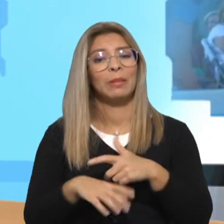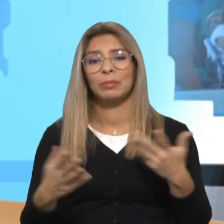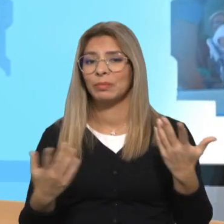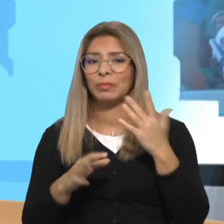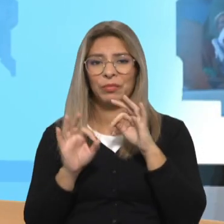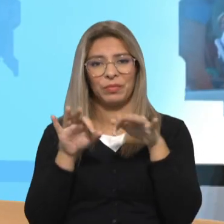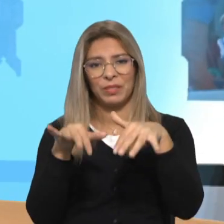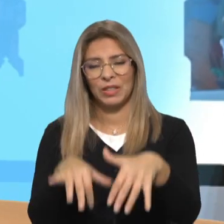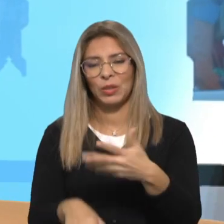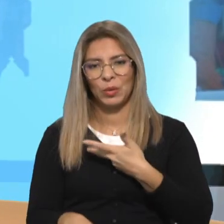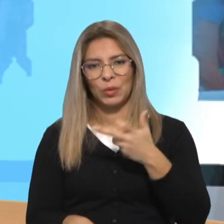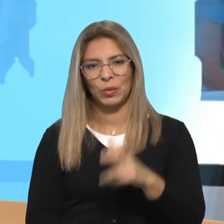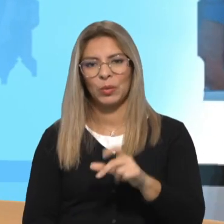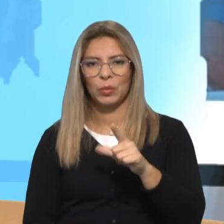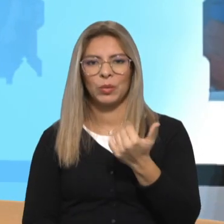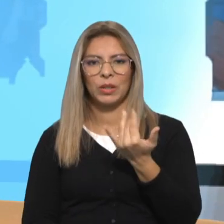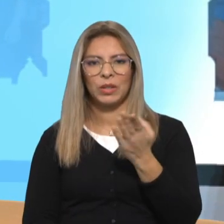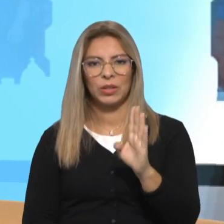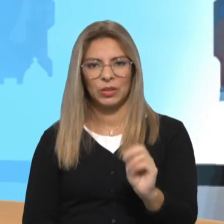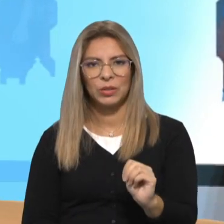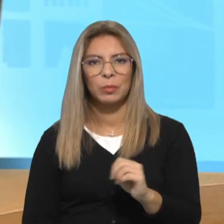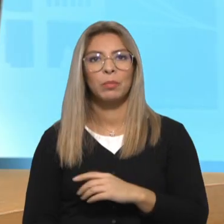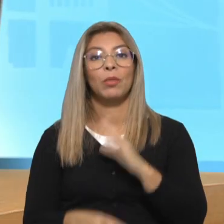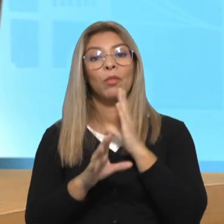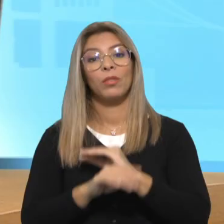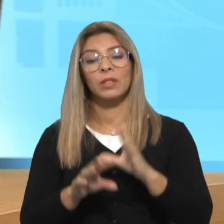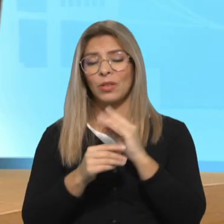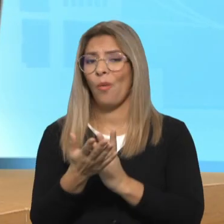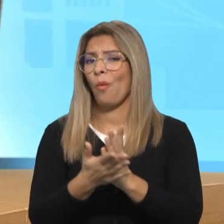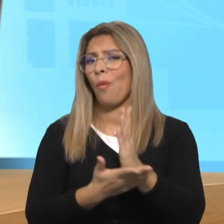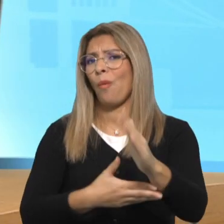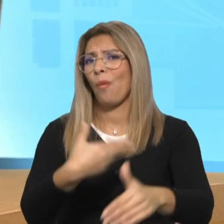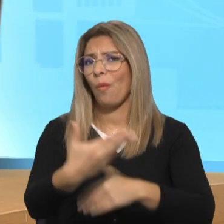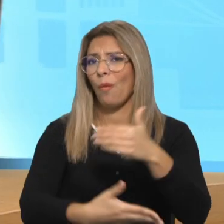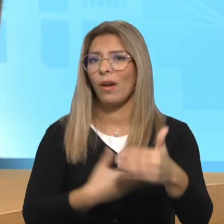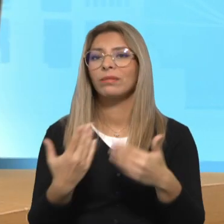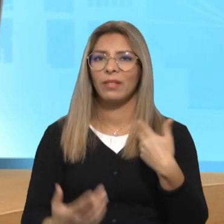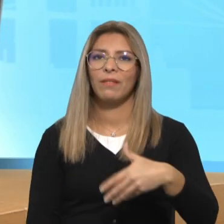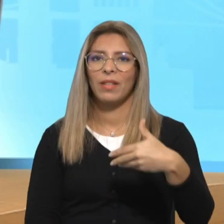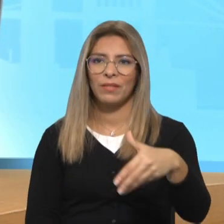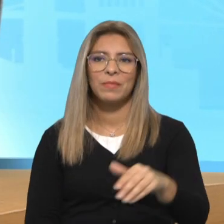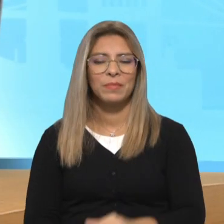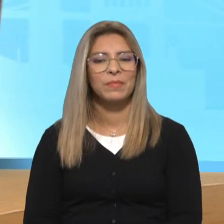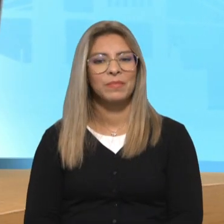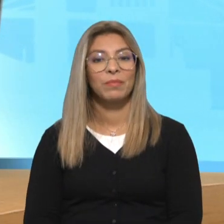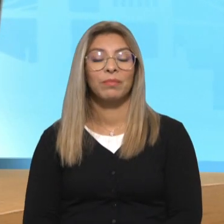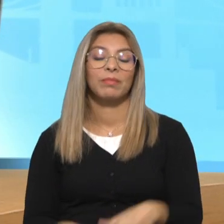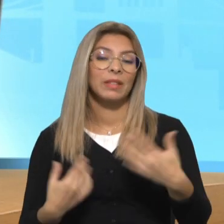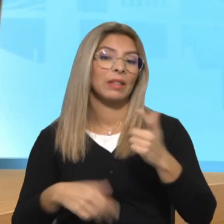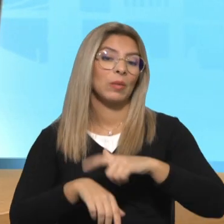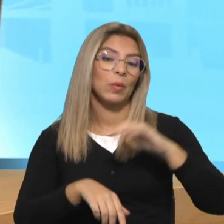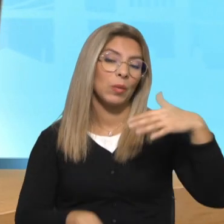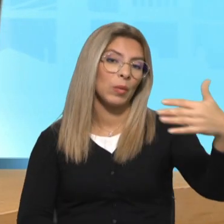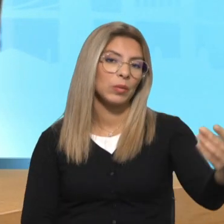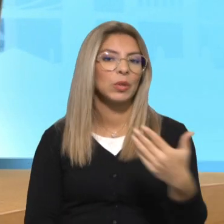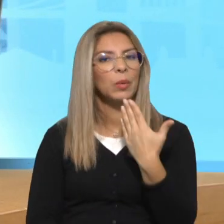chegou ao fim, Dr. Luís Parente Martins, porque a conversa continuaria e vai continuar, mesmo noutras ocasiões.